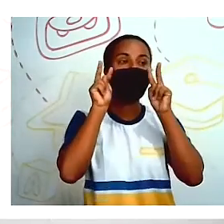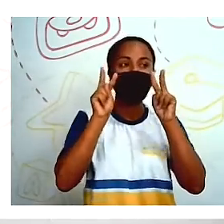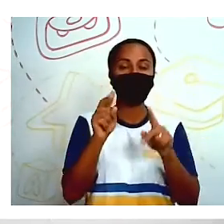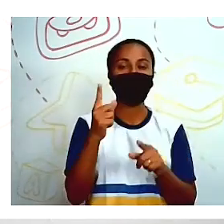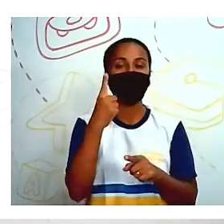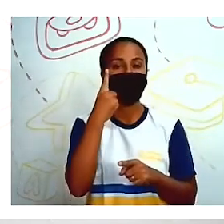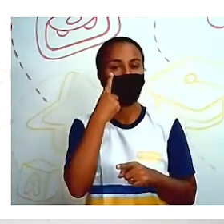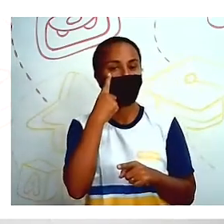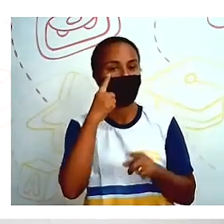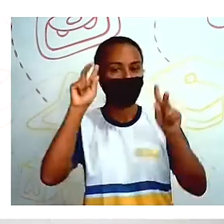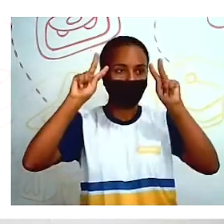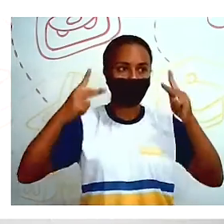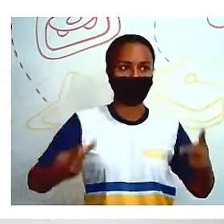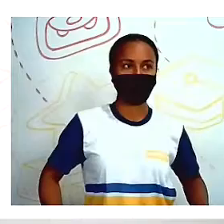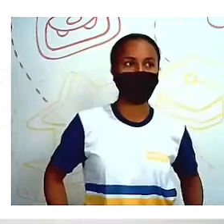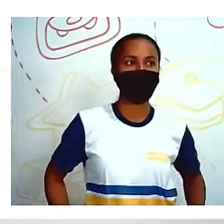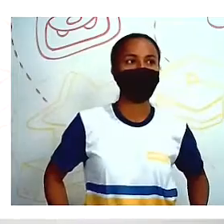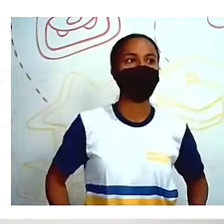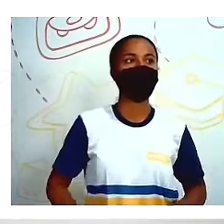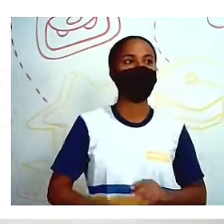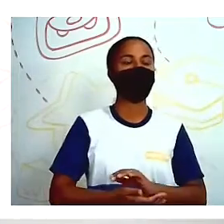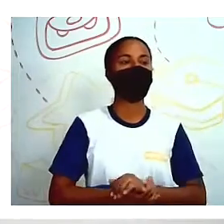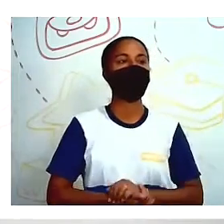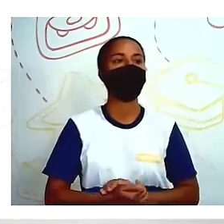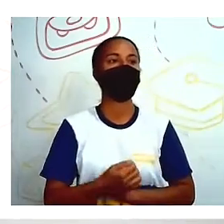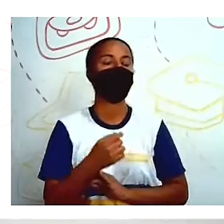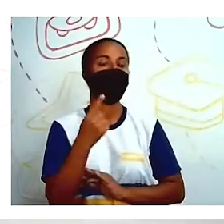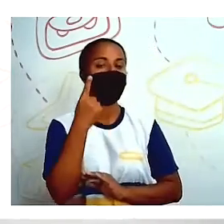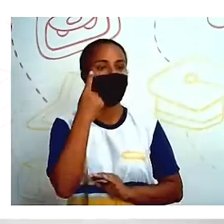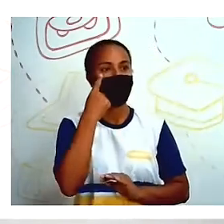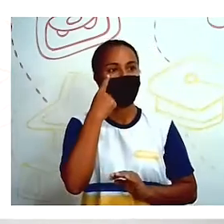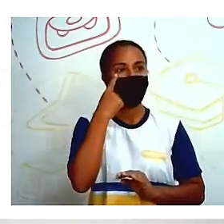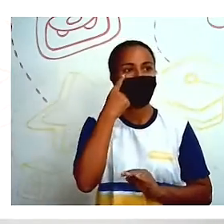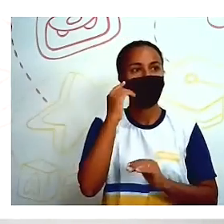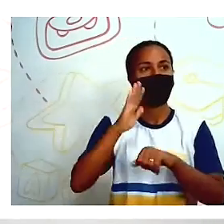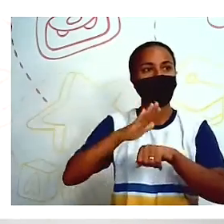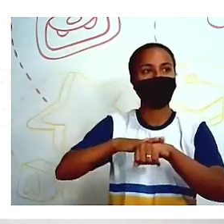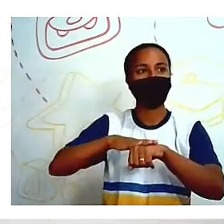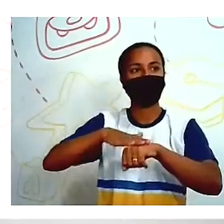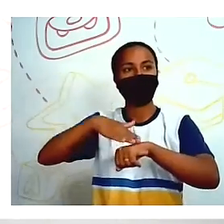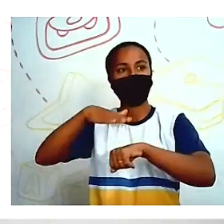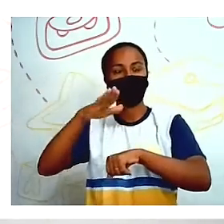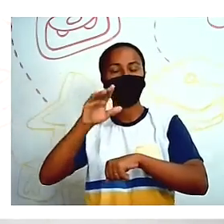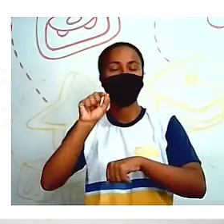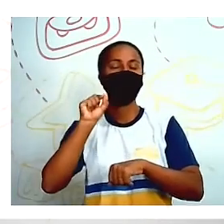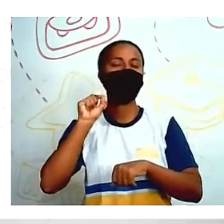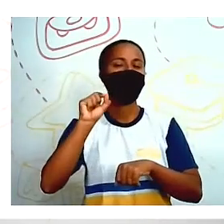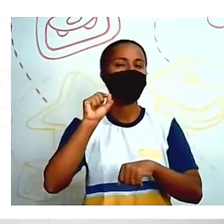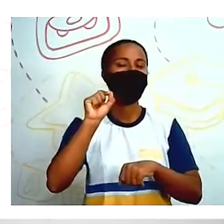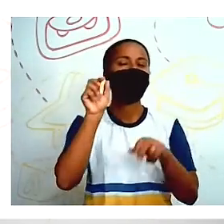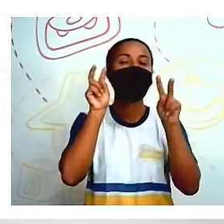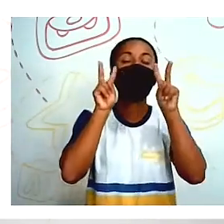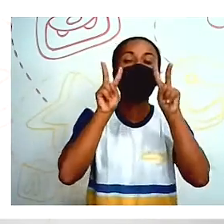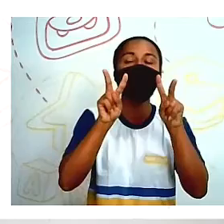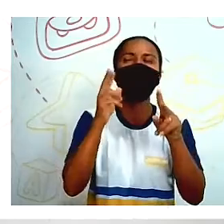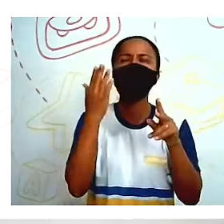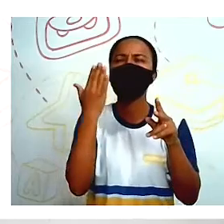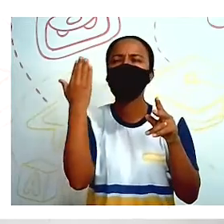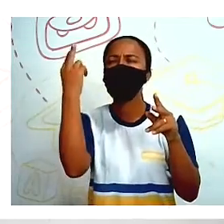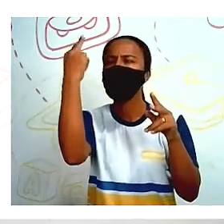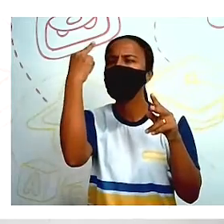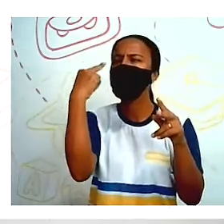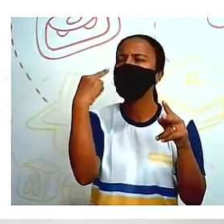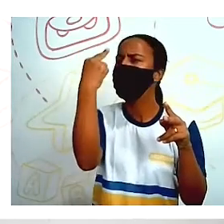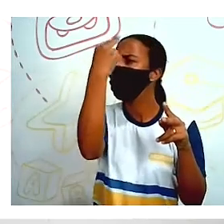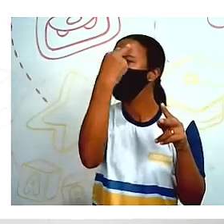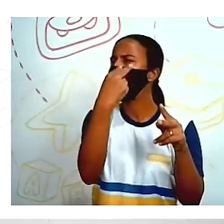o olho humano. Então, nossos olhos, ele vai bem além dos órgãos que a gente vê externamente. A gente